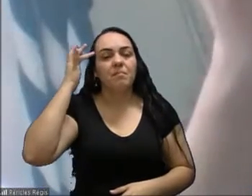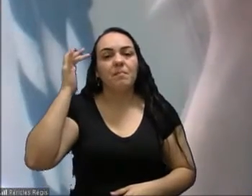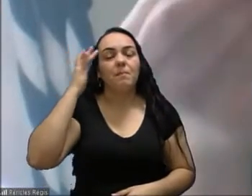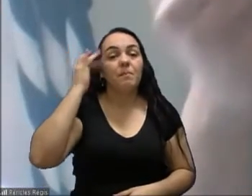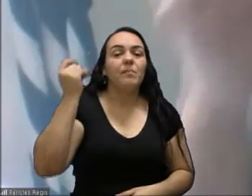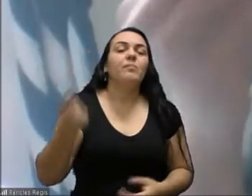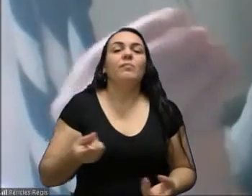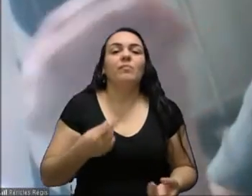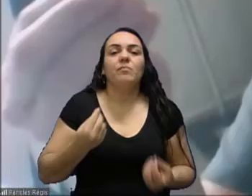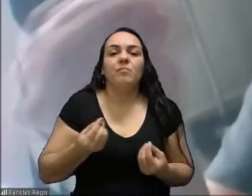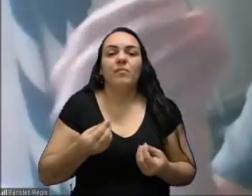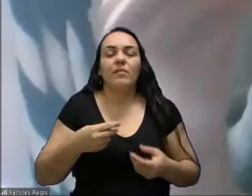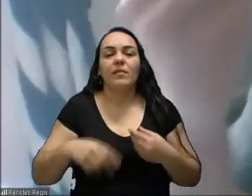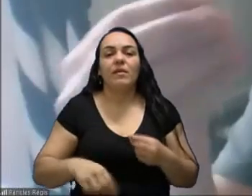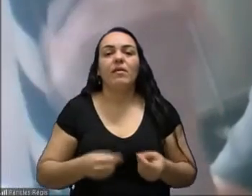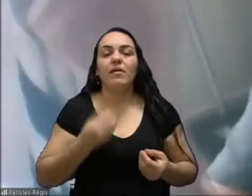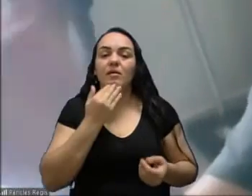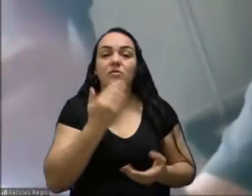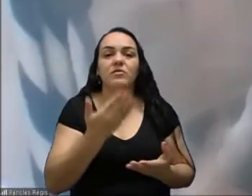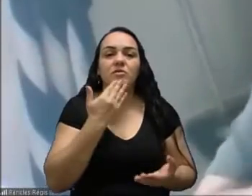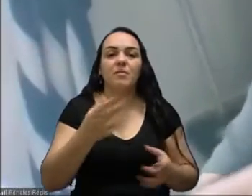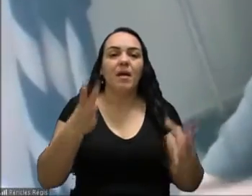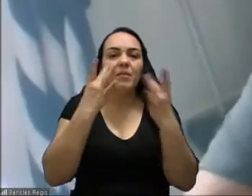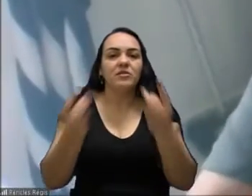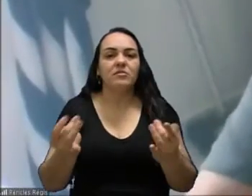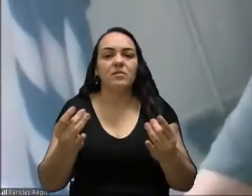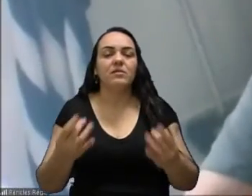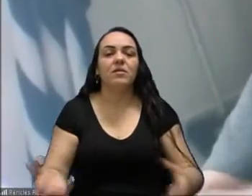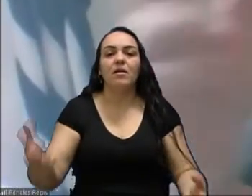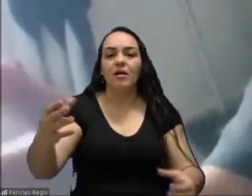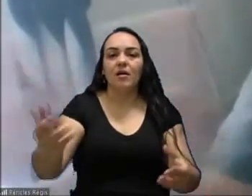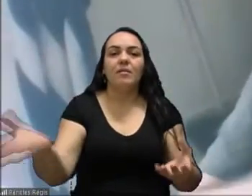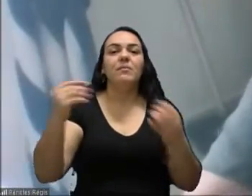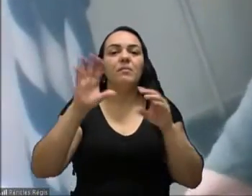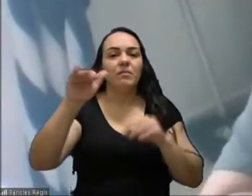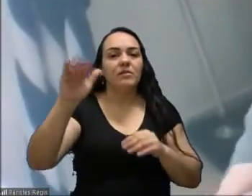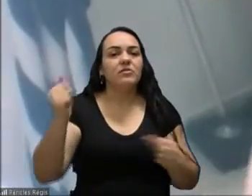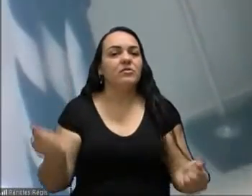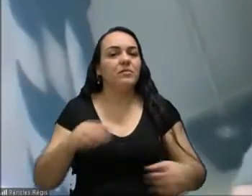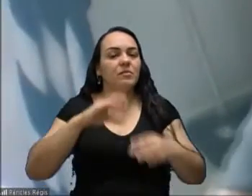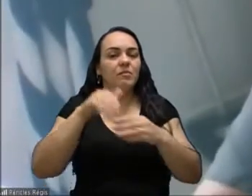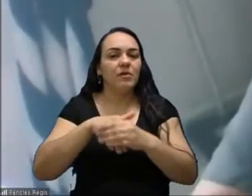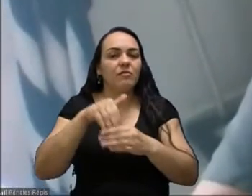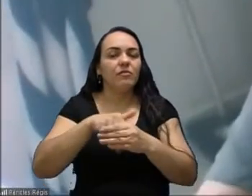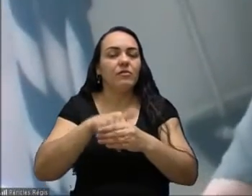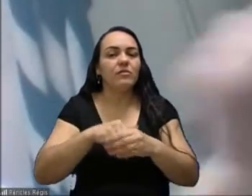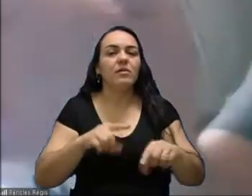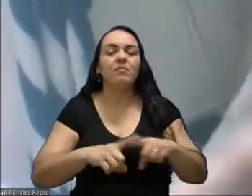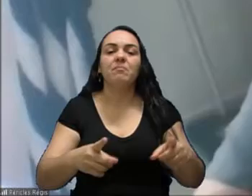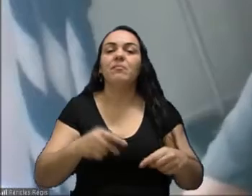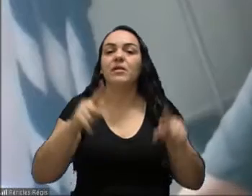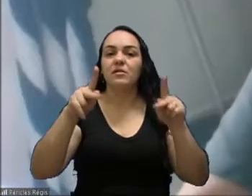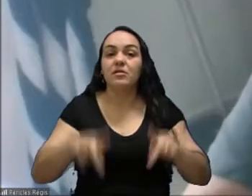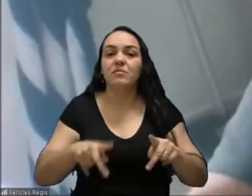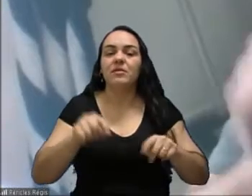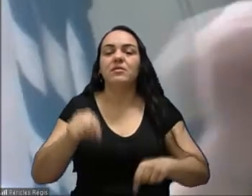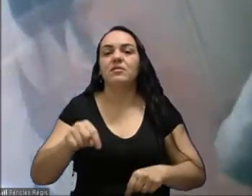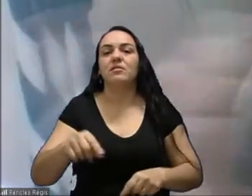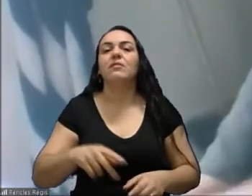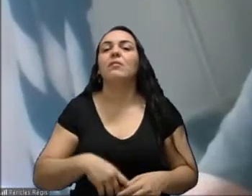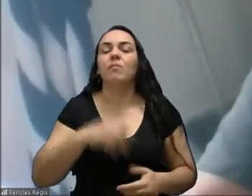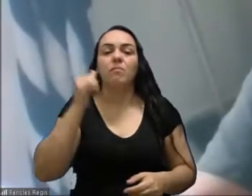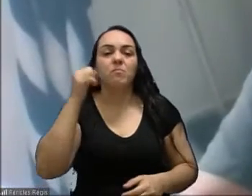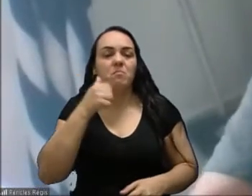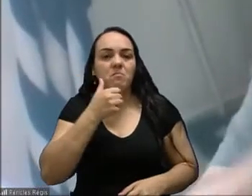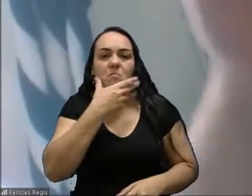ia ter quórum pra votar só isso que eu chamei pra chamar atenção pra chamar as pessoas pra votar concordo com o Renan o cara deu presença aqui a mulher deu presença